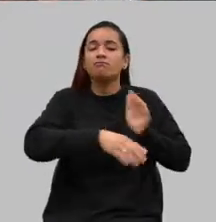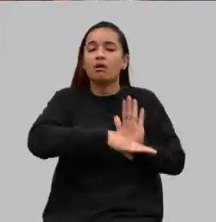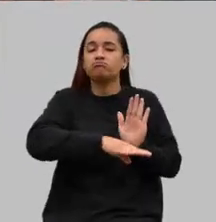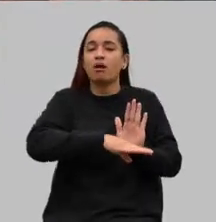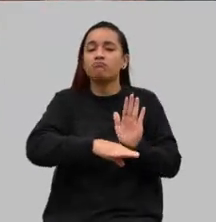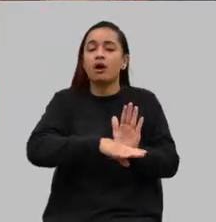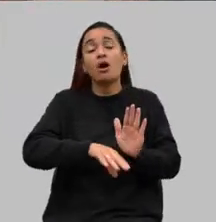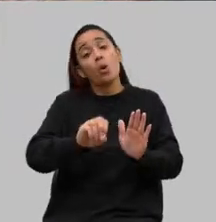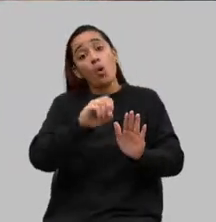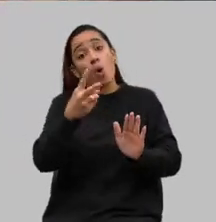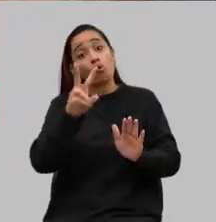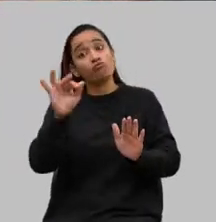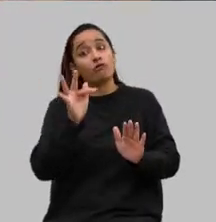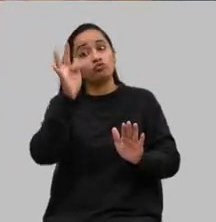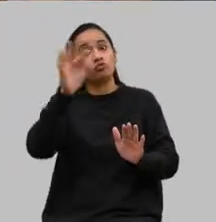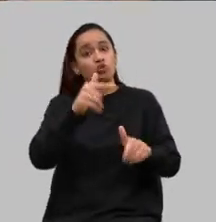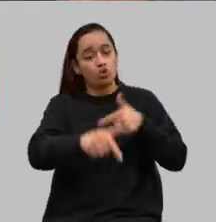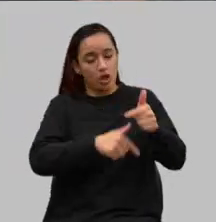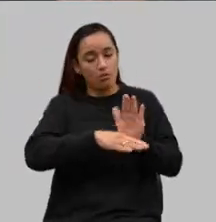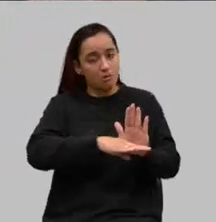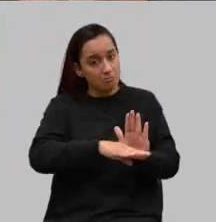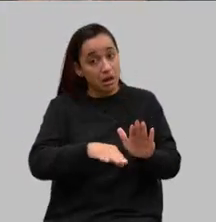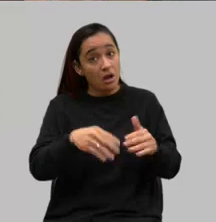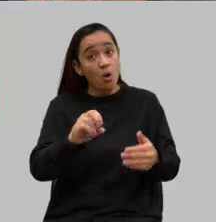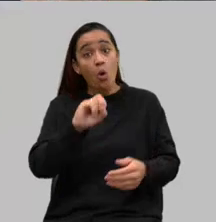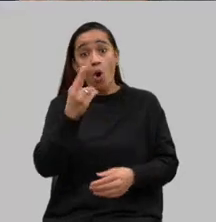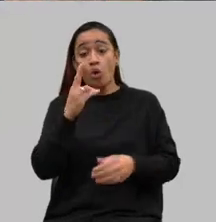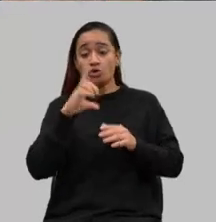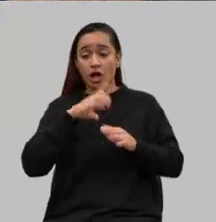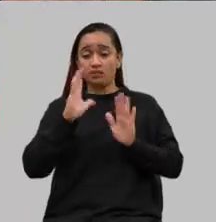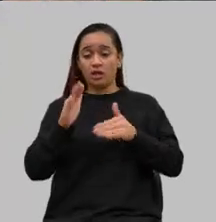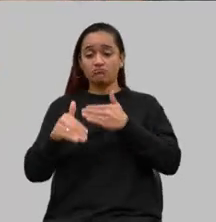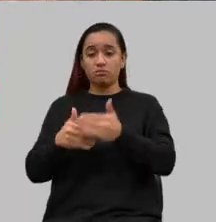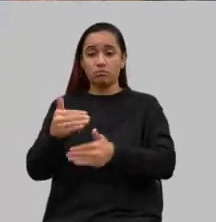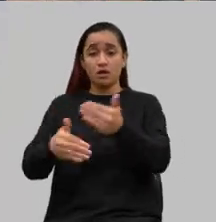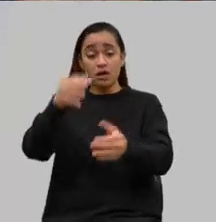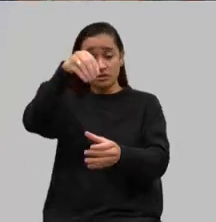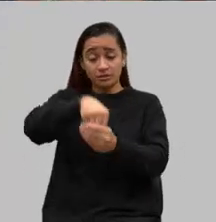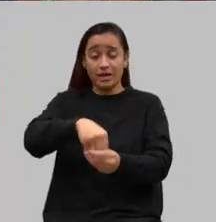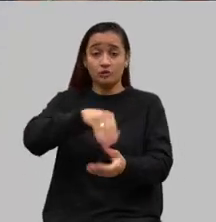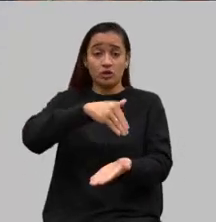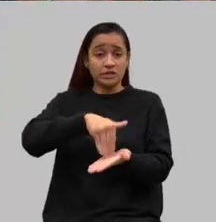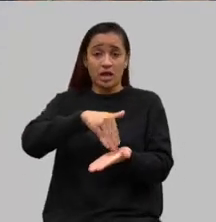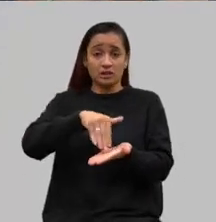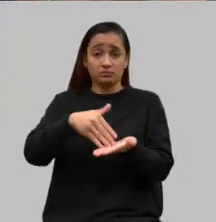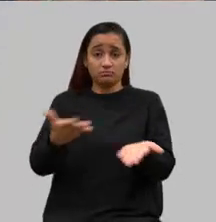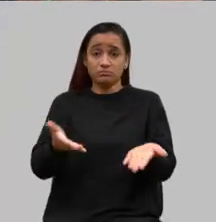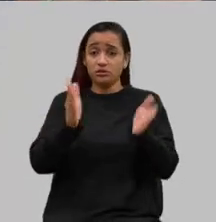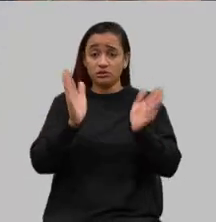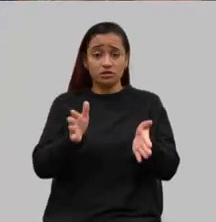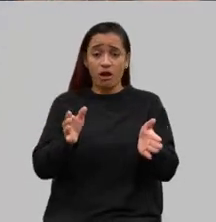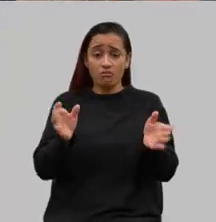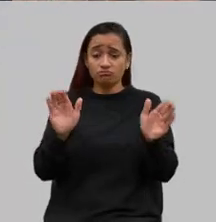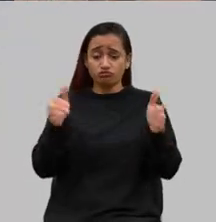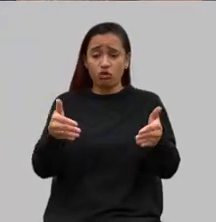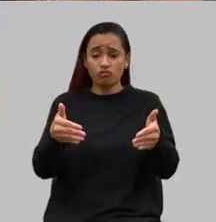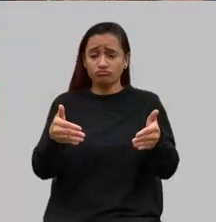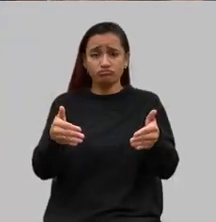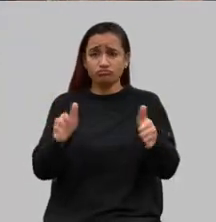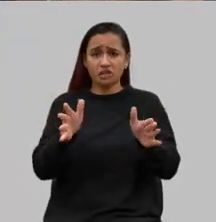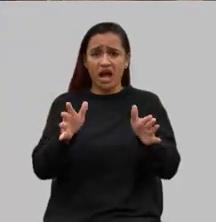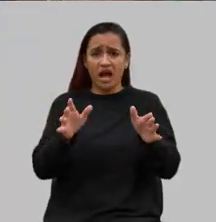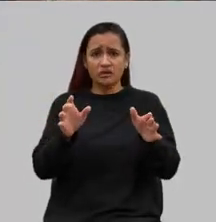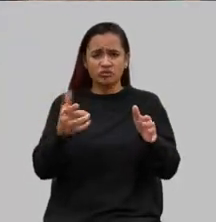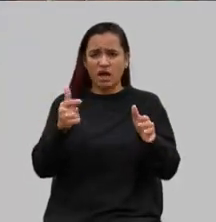procedimentos em curso paralisados dentro da secretaria tá muito específico não tá genérico tá muito